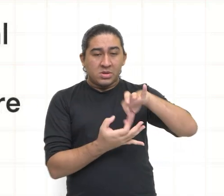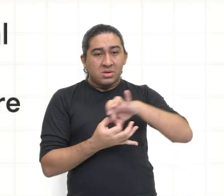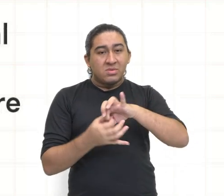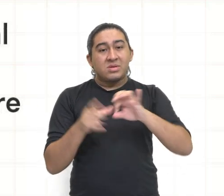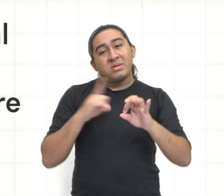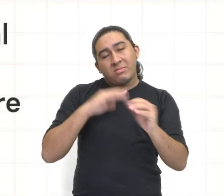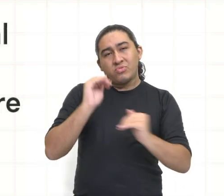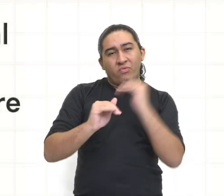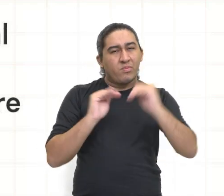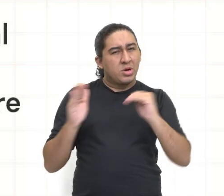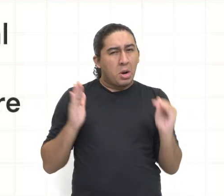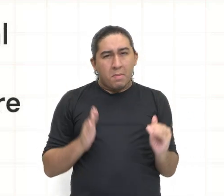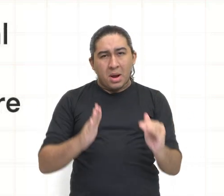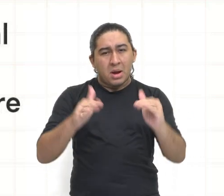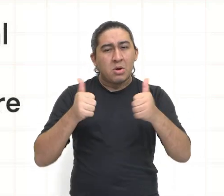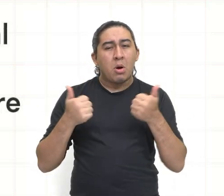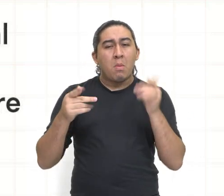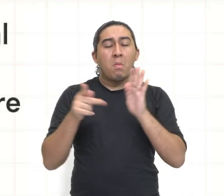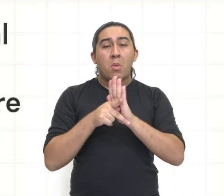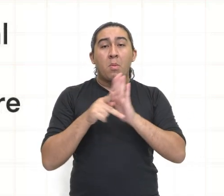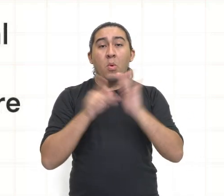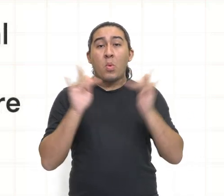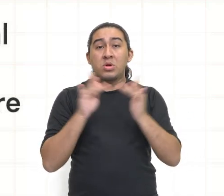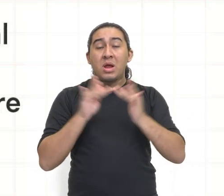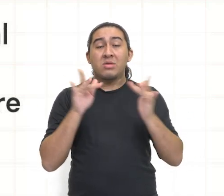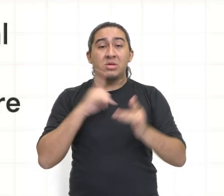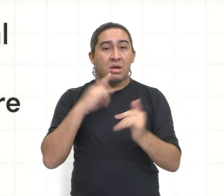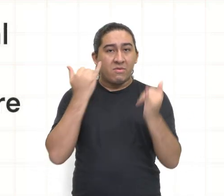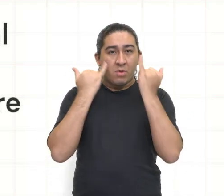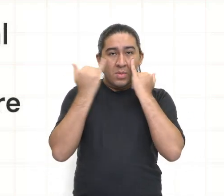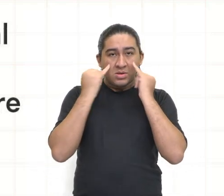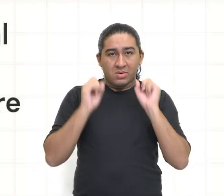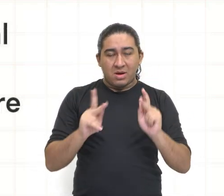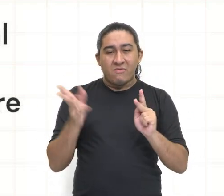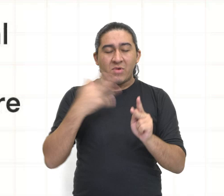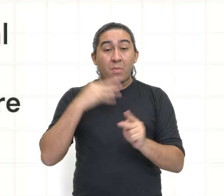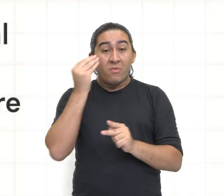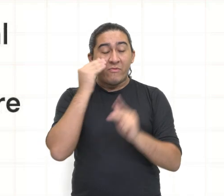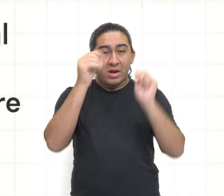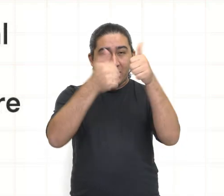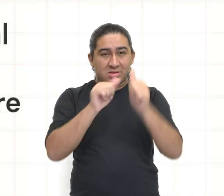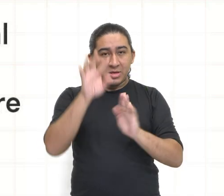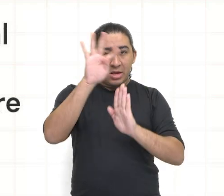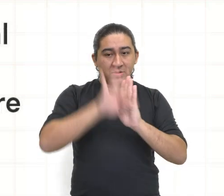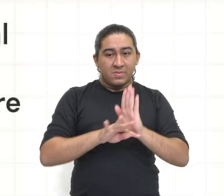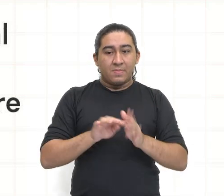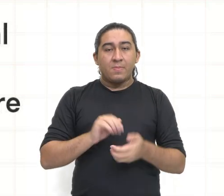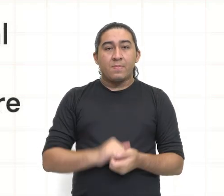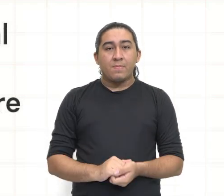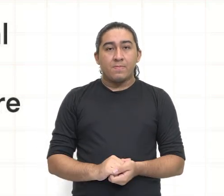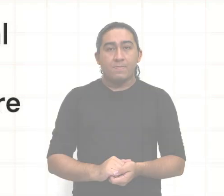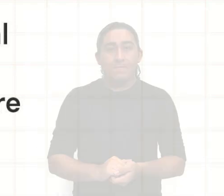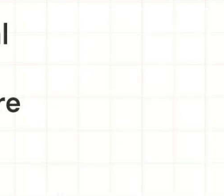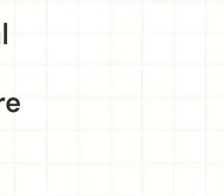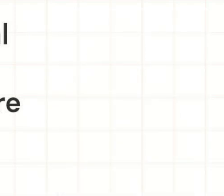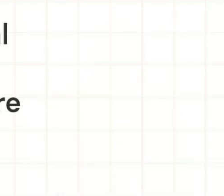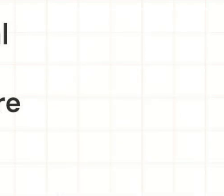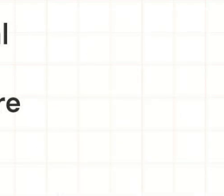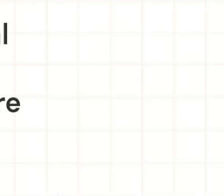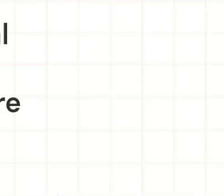aumentou significativamente o acesso à informação. Vamos verificar também a disseminação